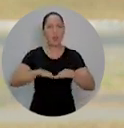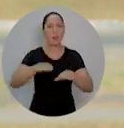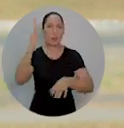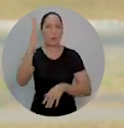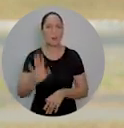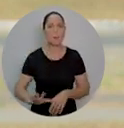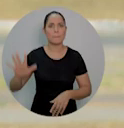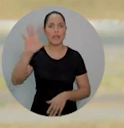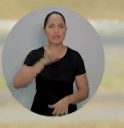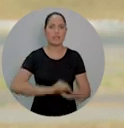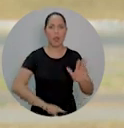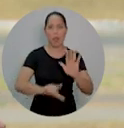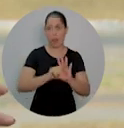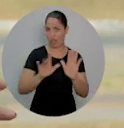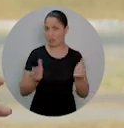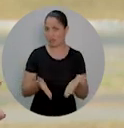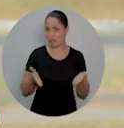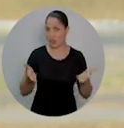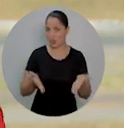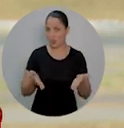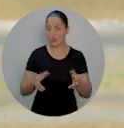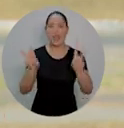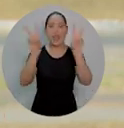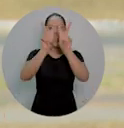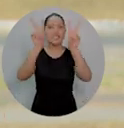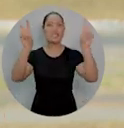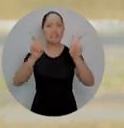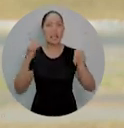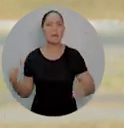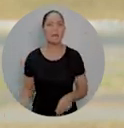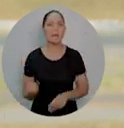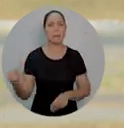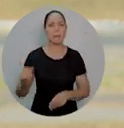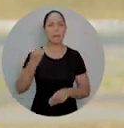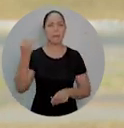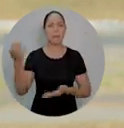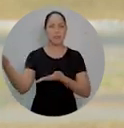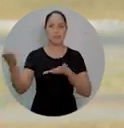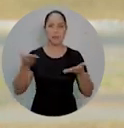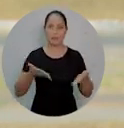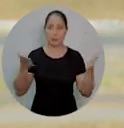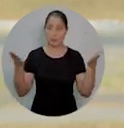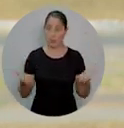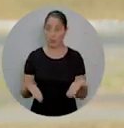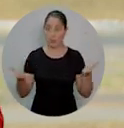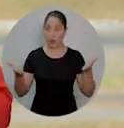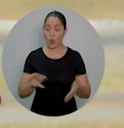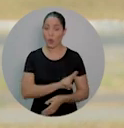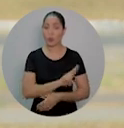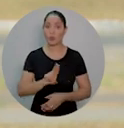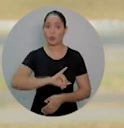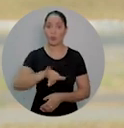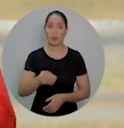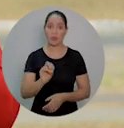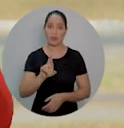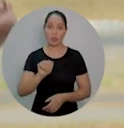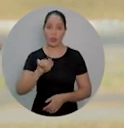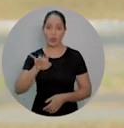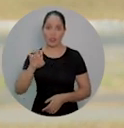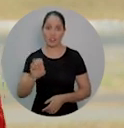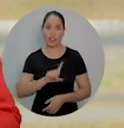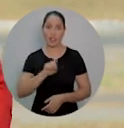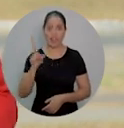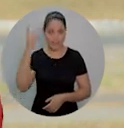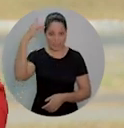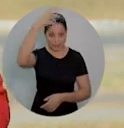trânsito brasileiro, as legislações atuais. Para falarmos sobre isso, quem participa conosco agora é Jorge Rigo,